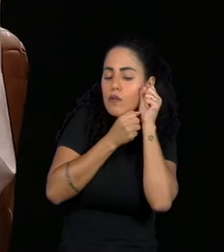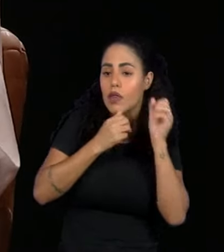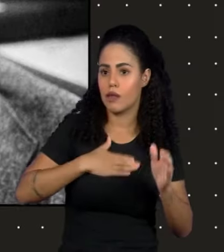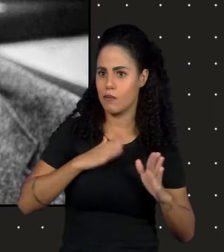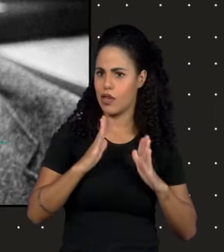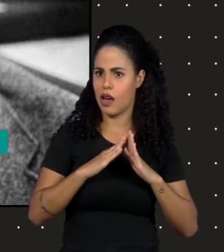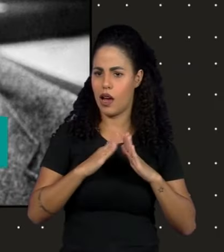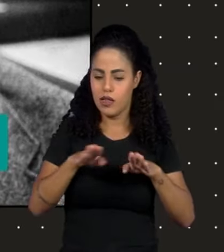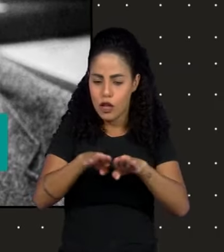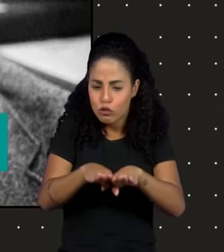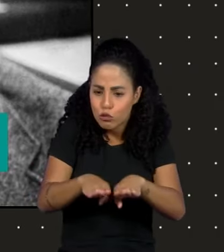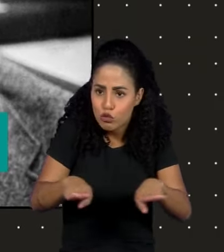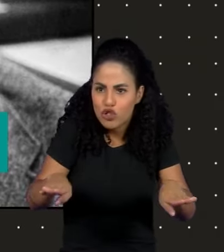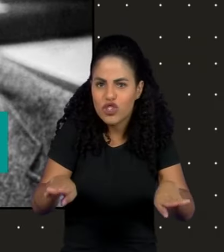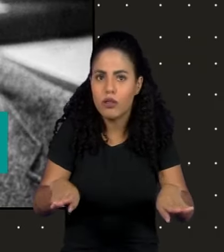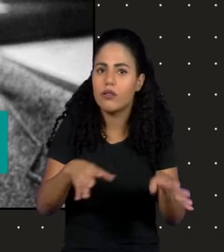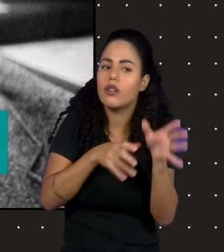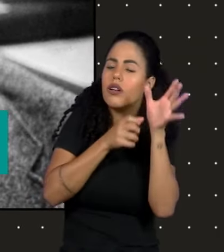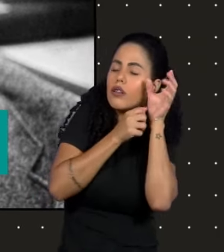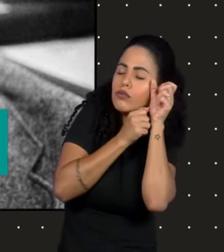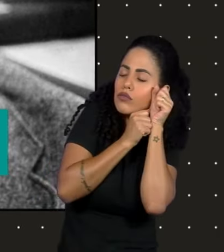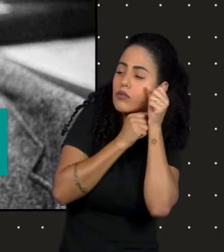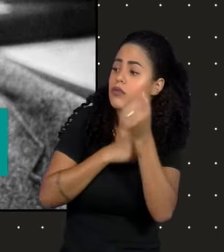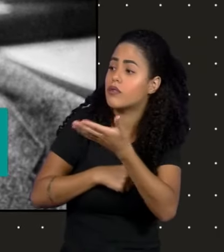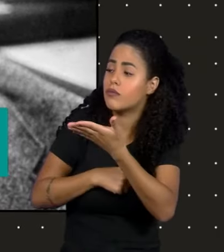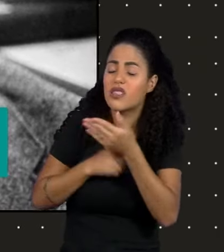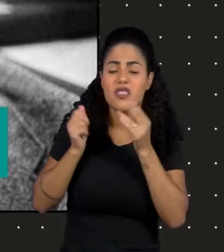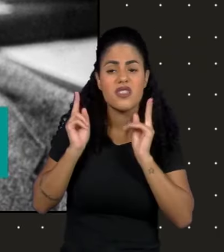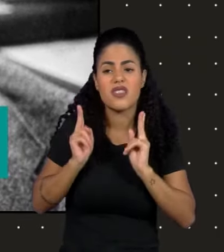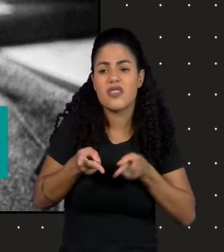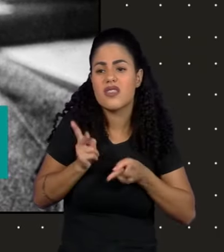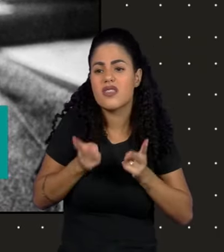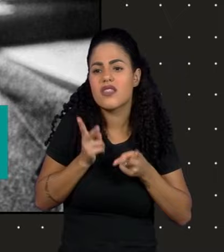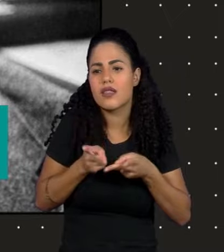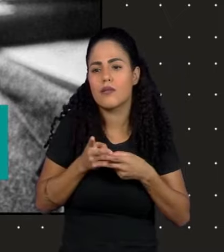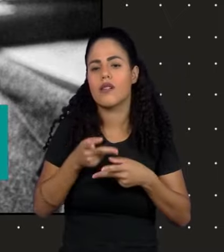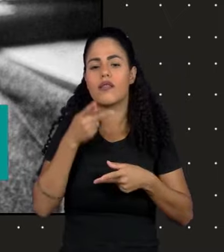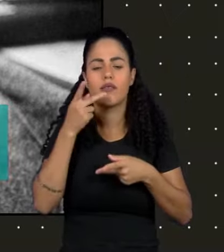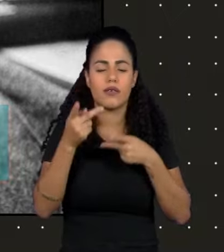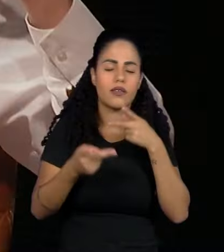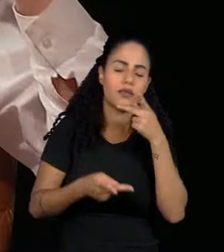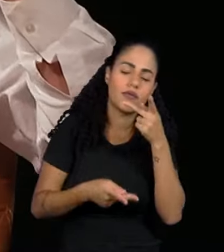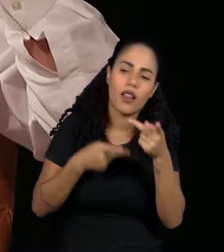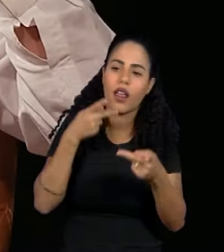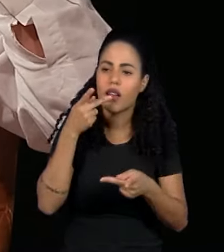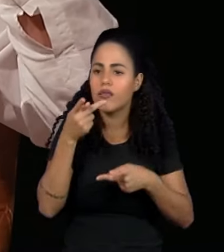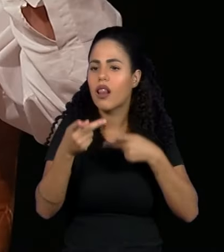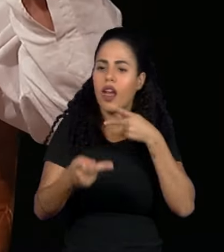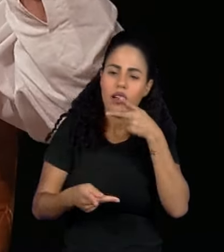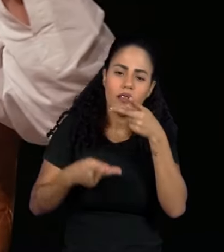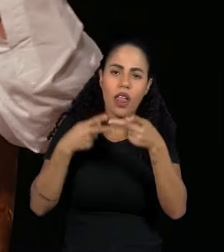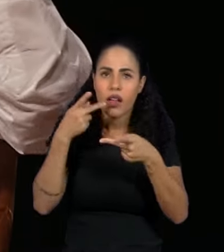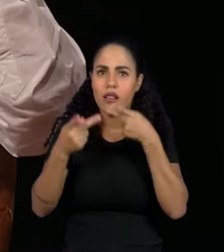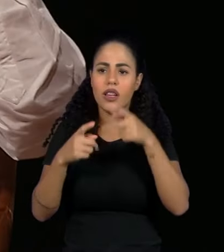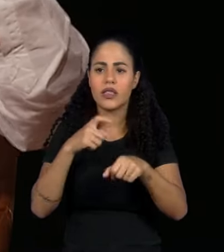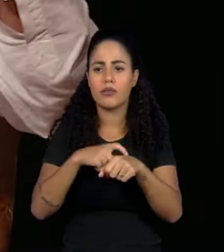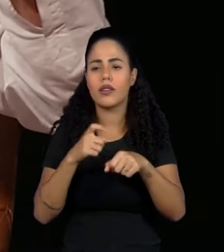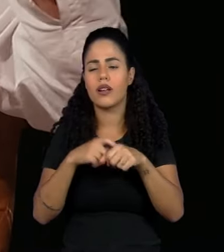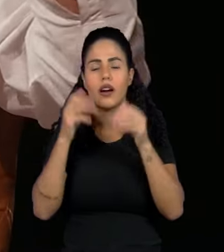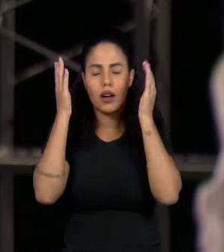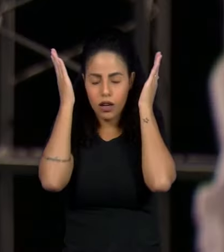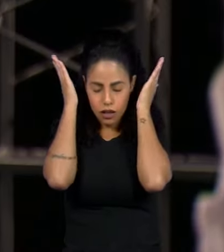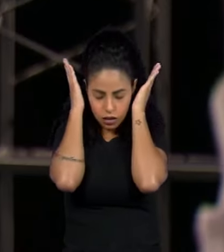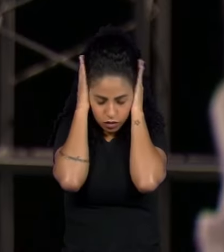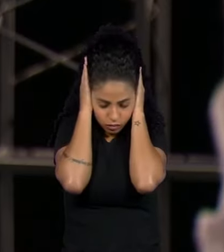no chão, assim, em casa, né? E ele falava, e chegava um determinado momento que eu não aguentava mais,